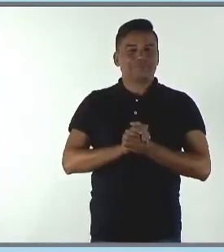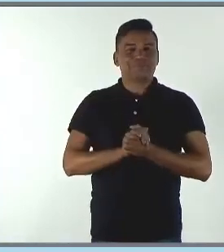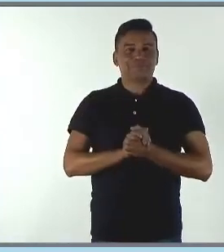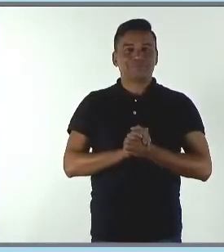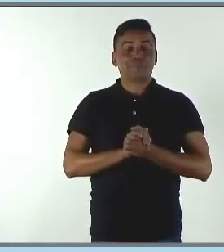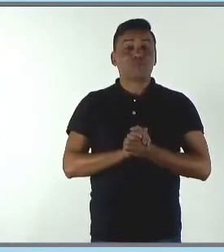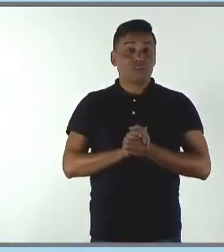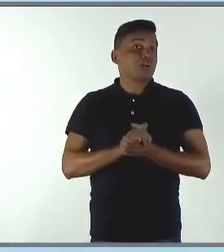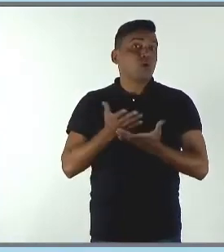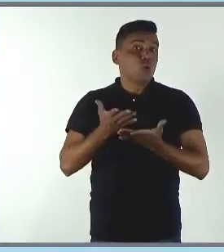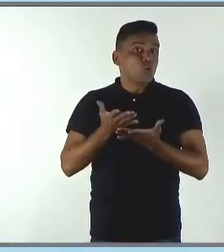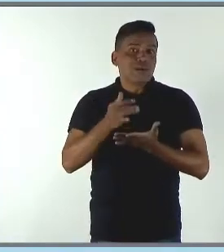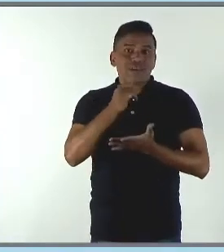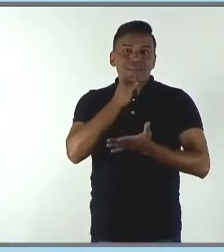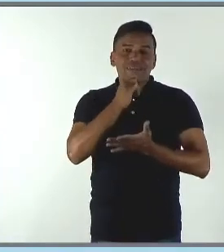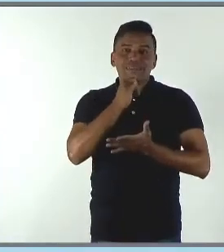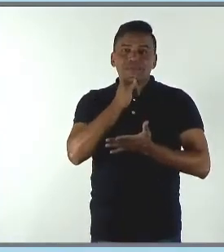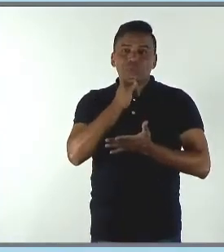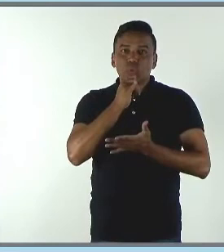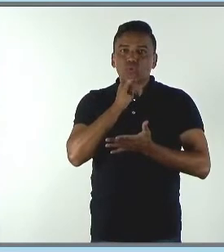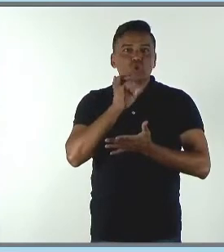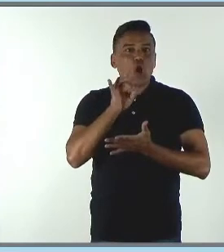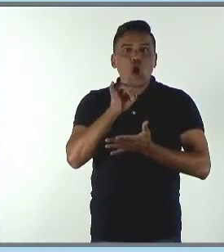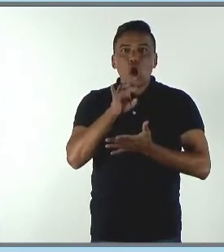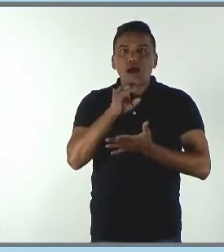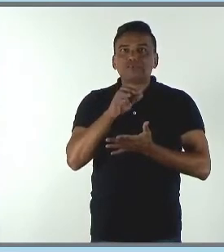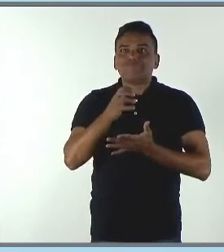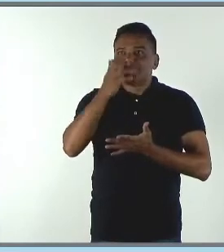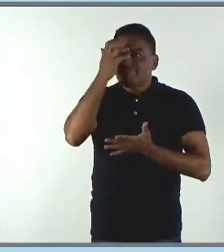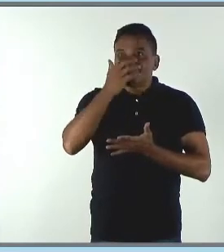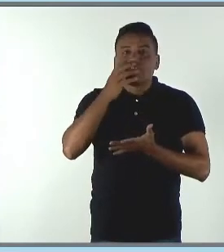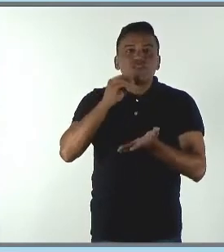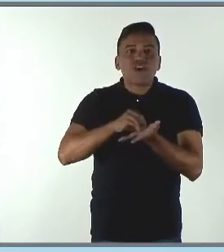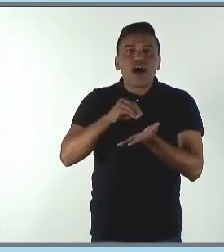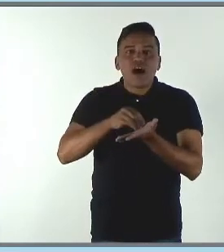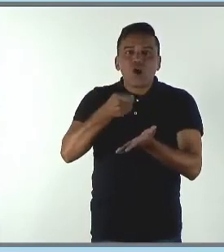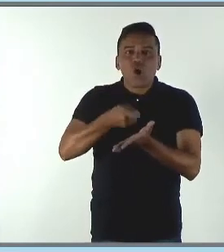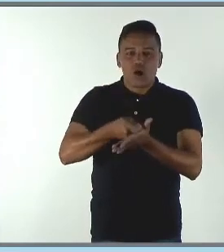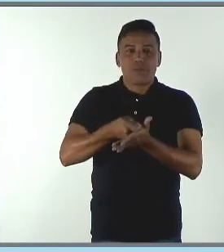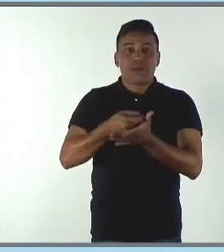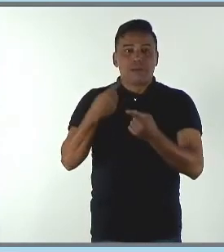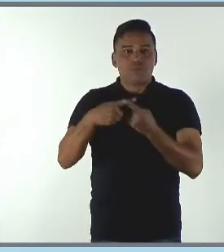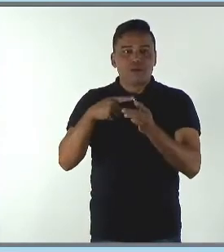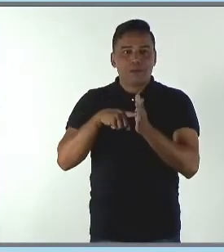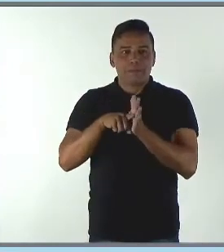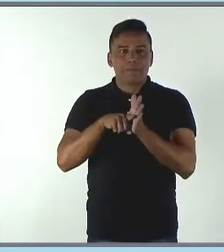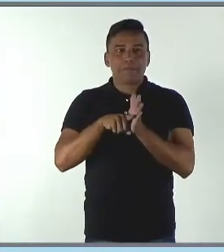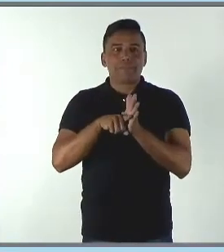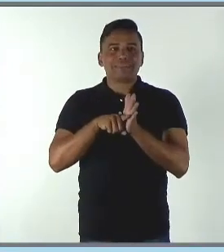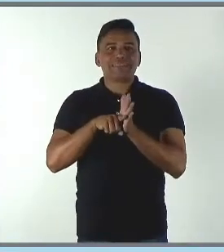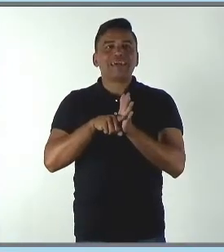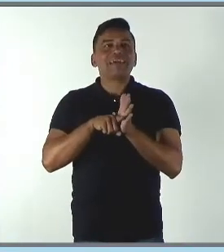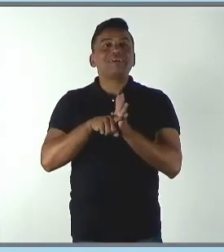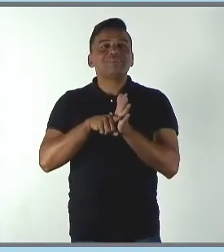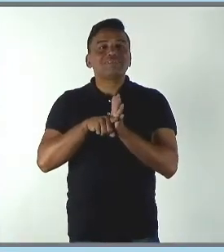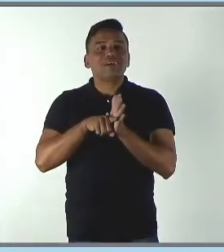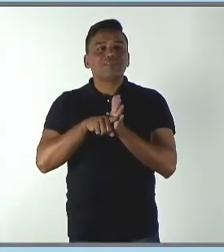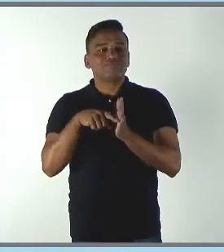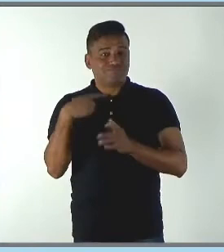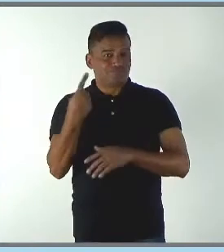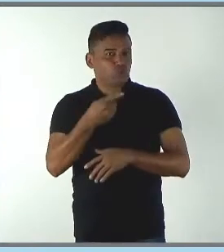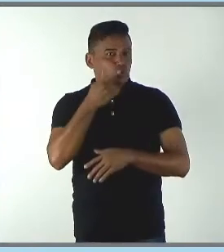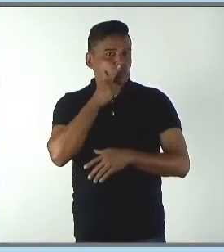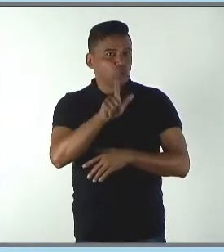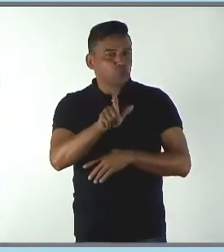mais impunes, né? Justamente porque a pesquisa, enfim, tudo que a gente tem conseguido